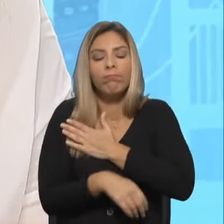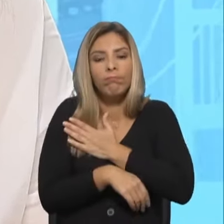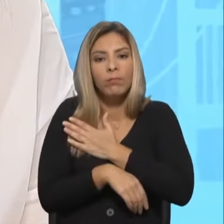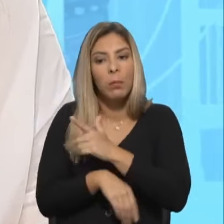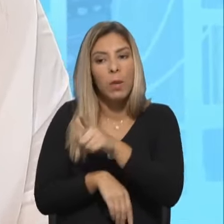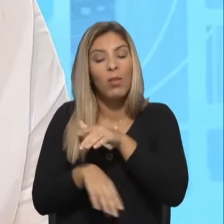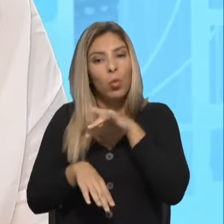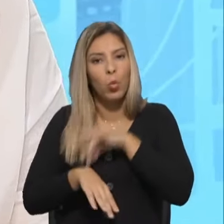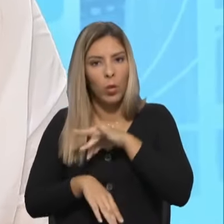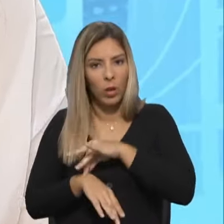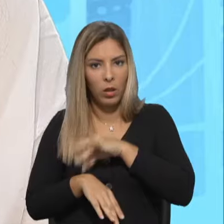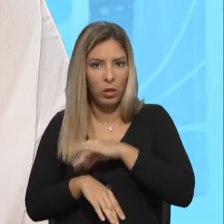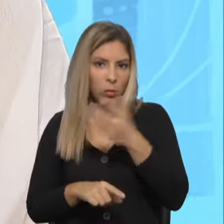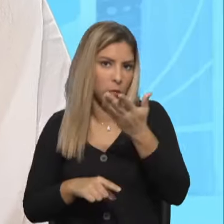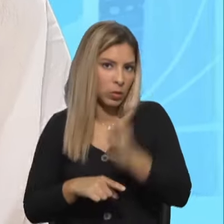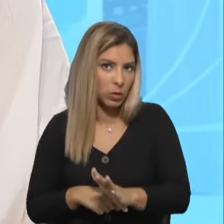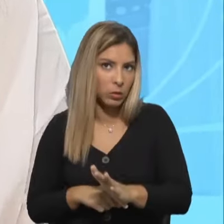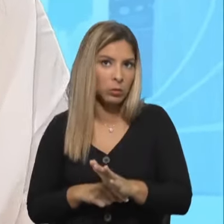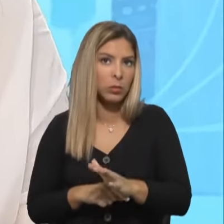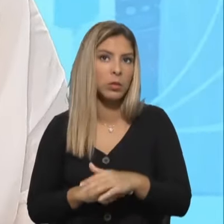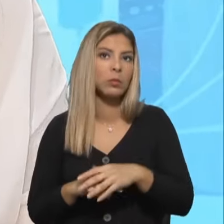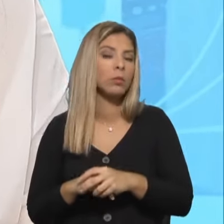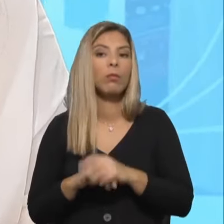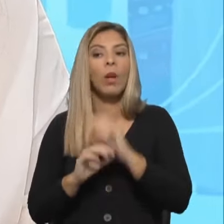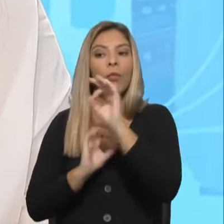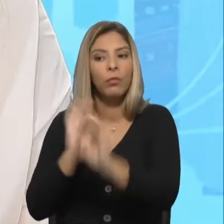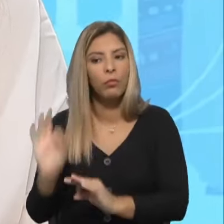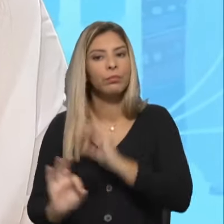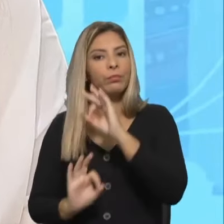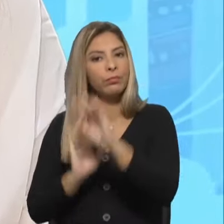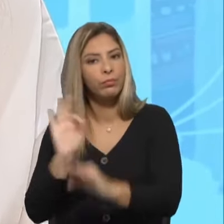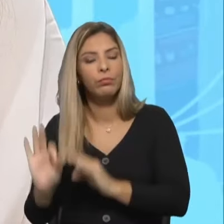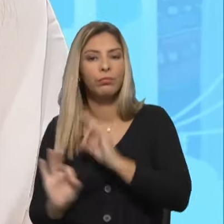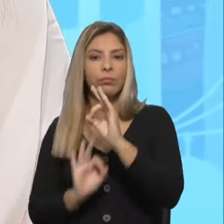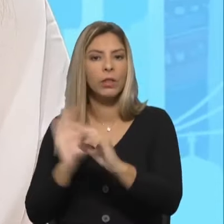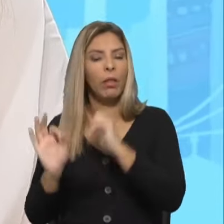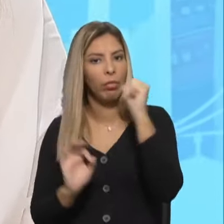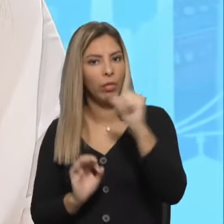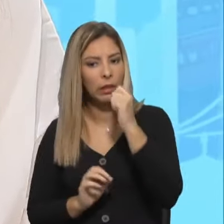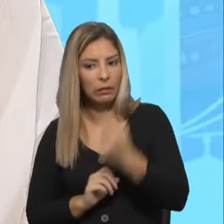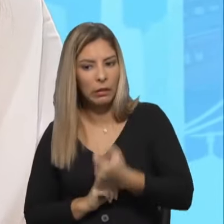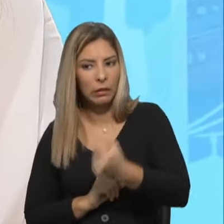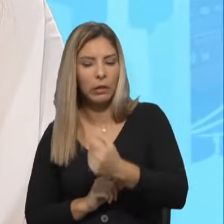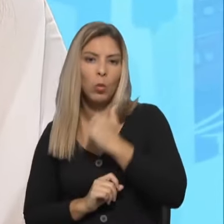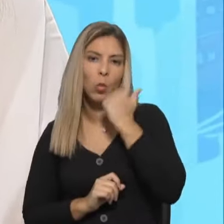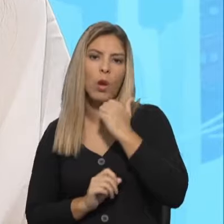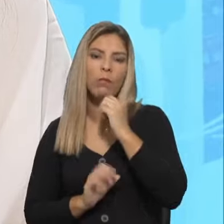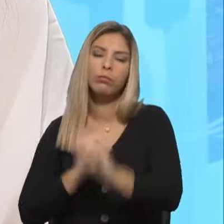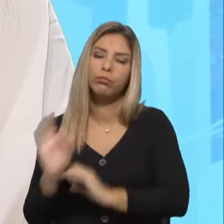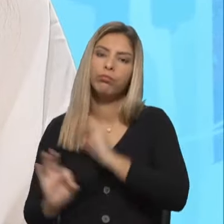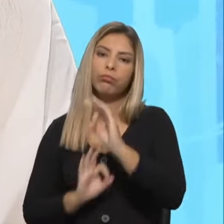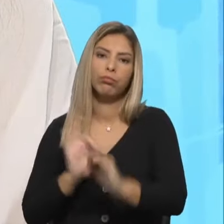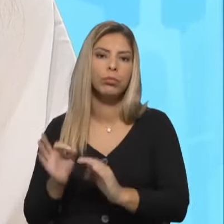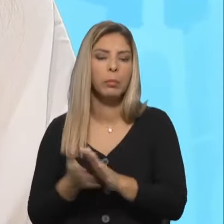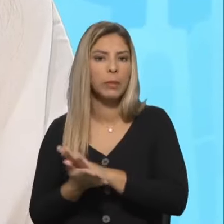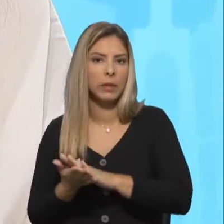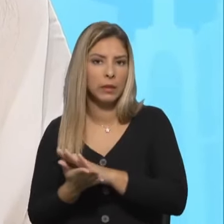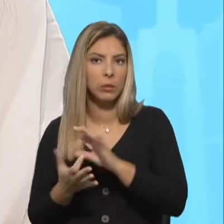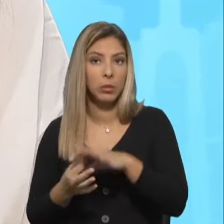eh que é o caso por exemplo dos cuidados paliativos lidam muito com esta com esta realidade mas não só não é e portanto é quando a morte da